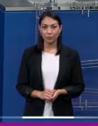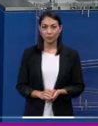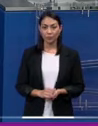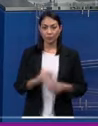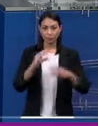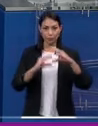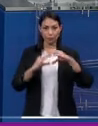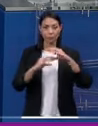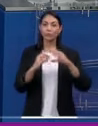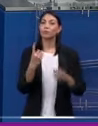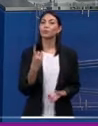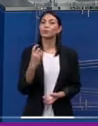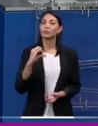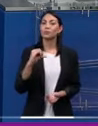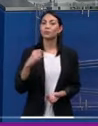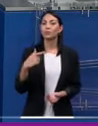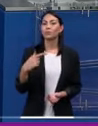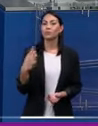Concurso